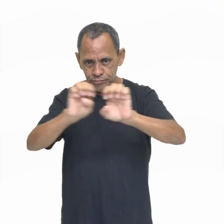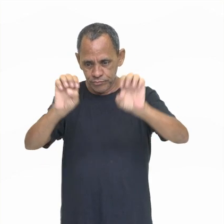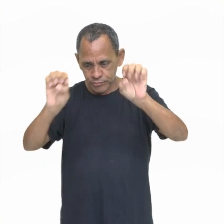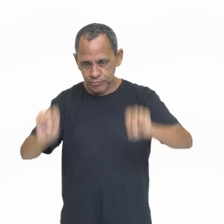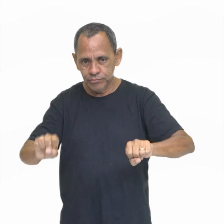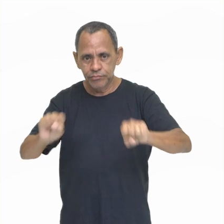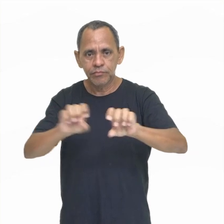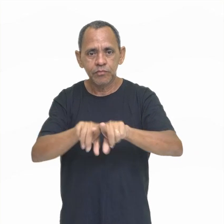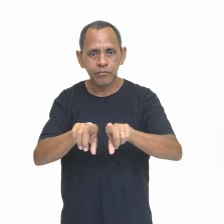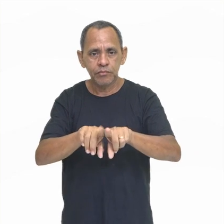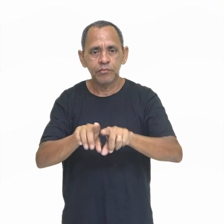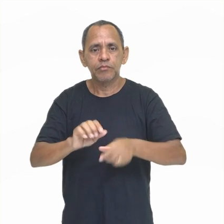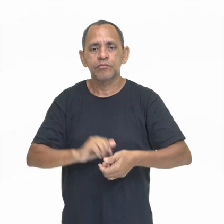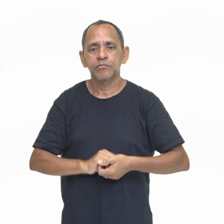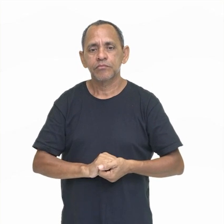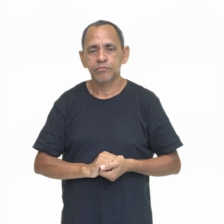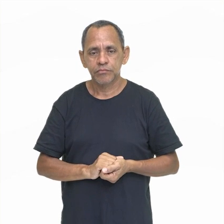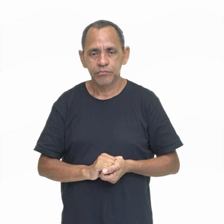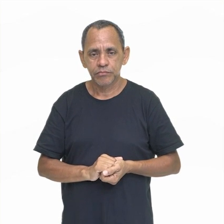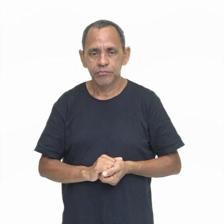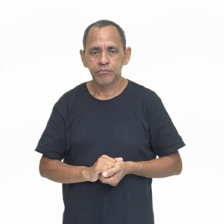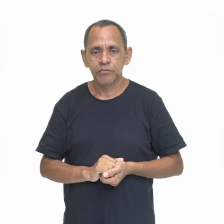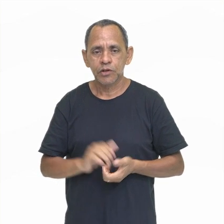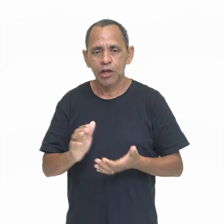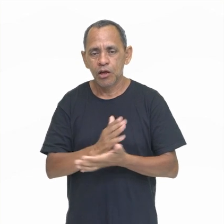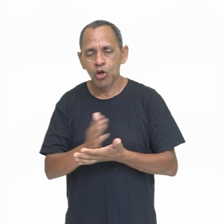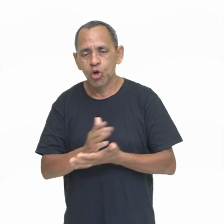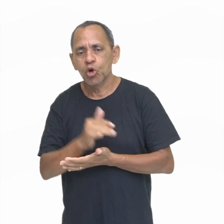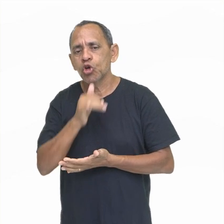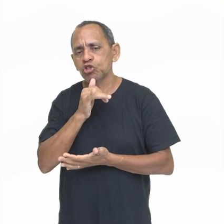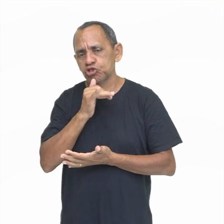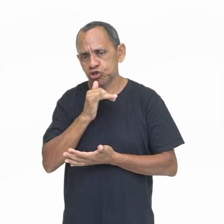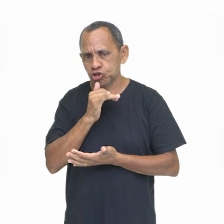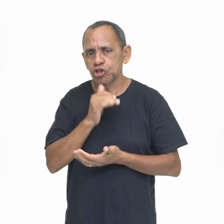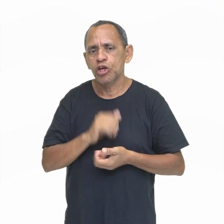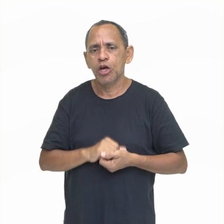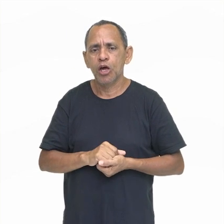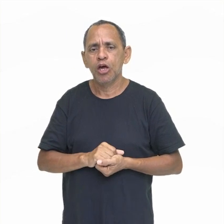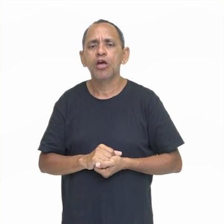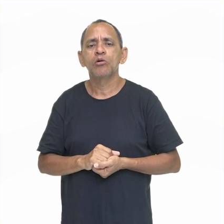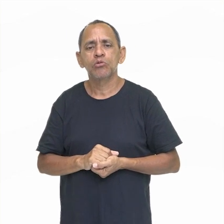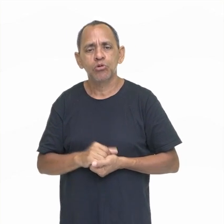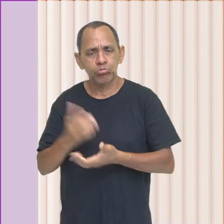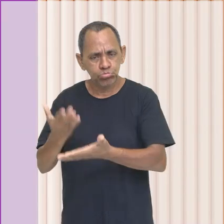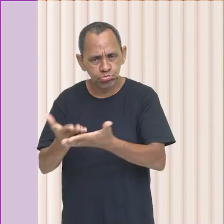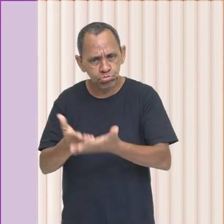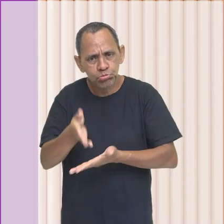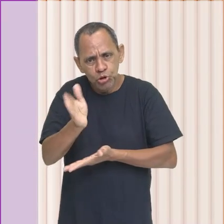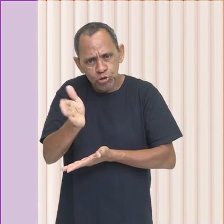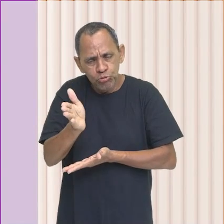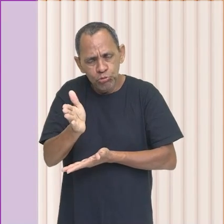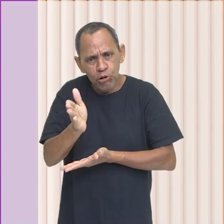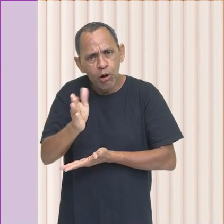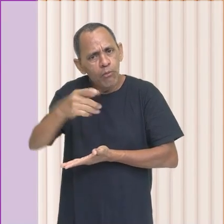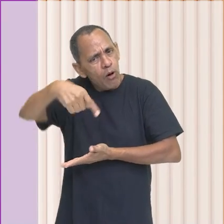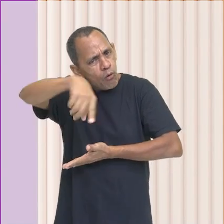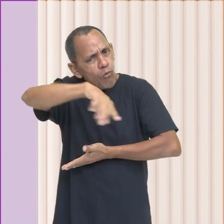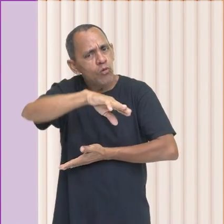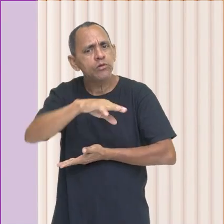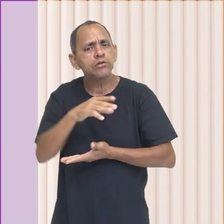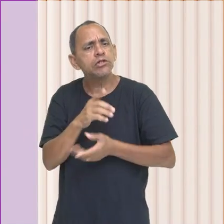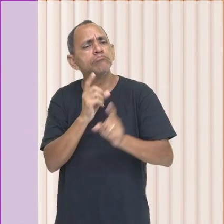então ess foram alguns exemplos que a gente mencionou aqui a nossa aula tá bom para você começar a identificar